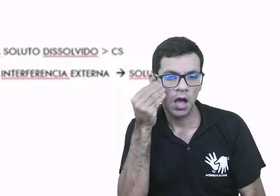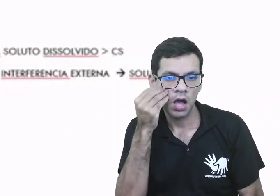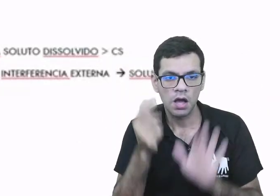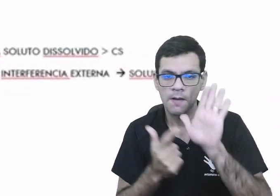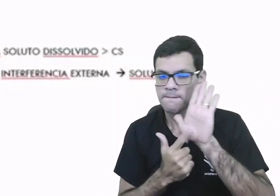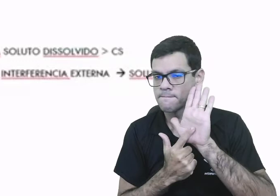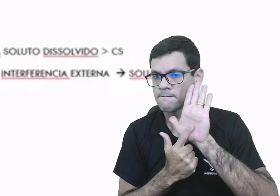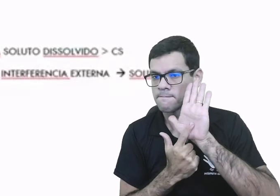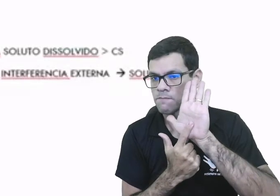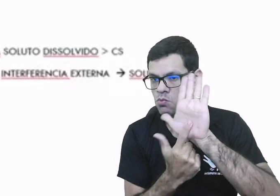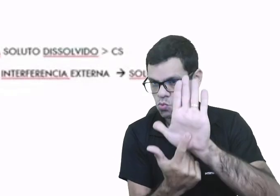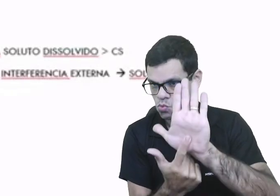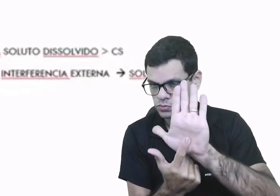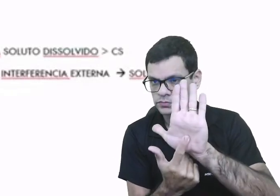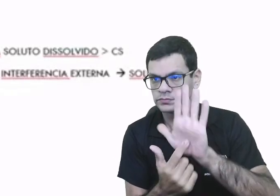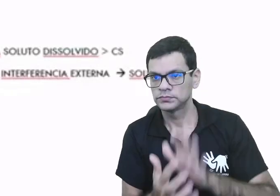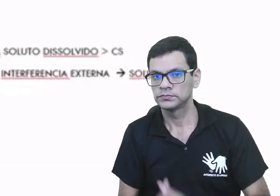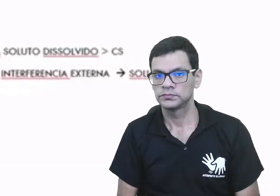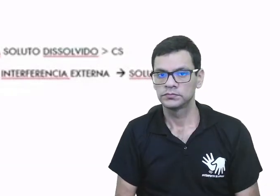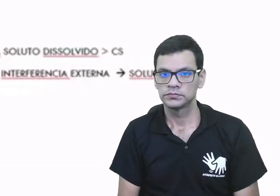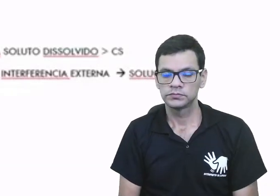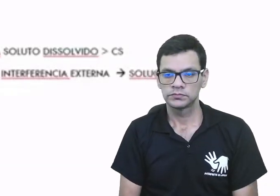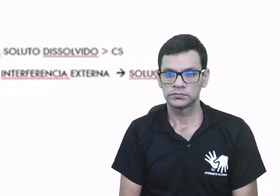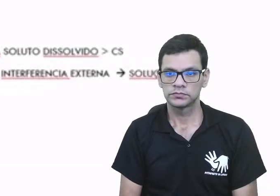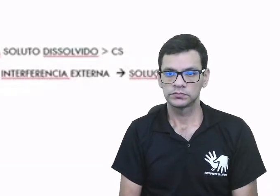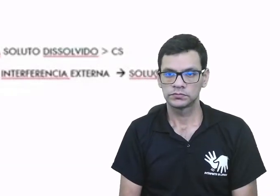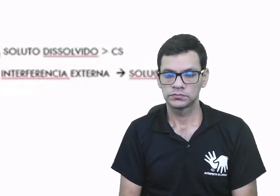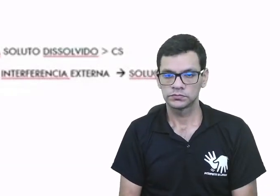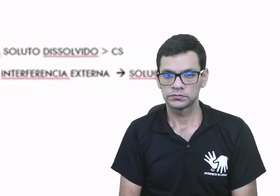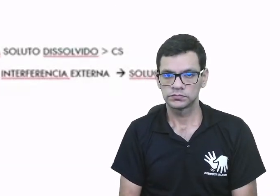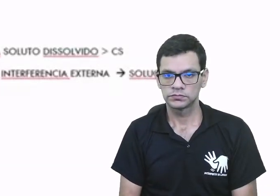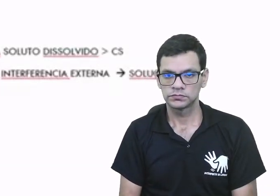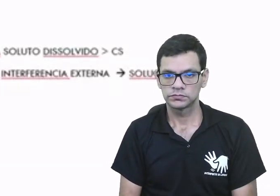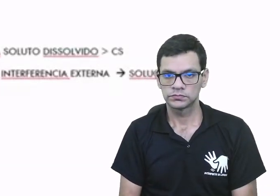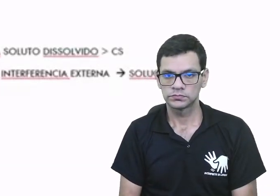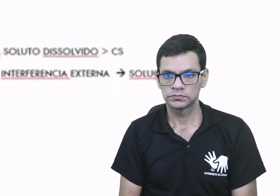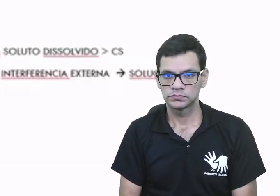para vocês desenhando com o que eu tenho aqui.